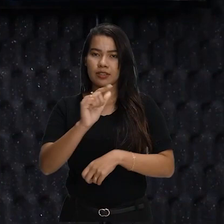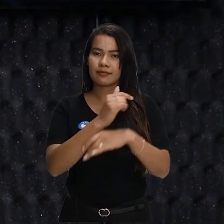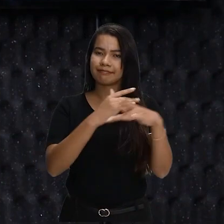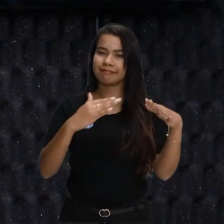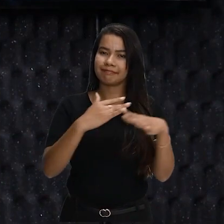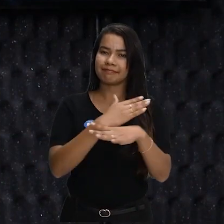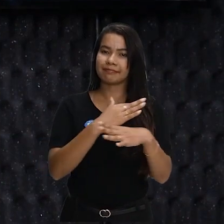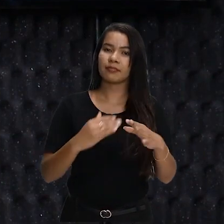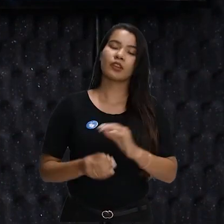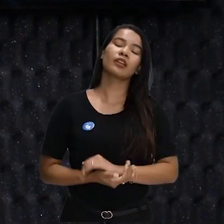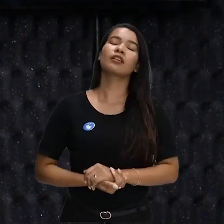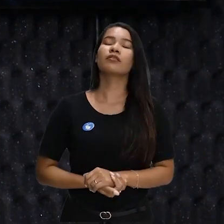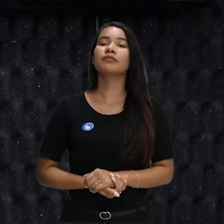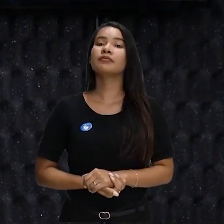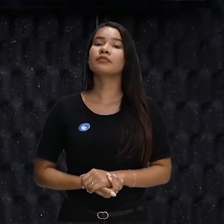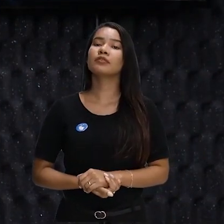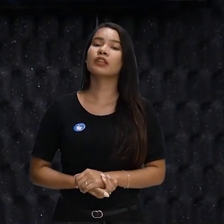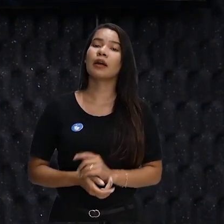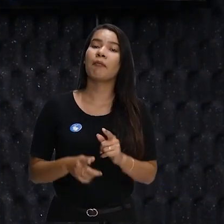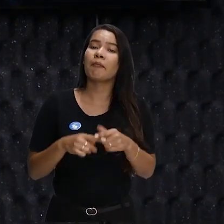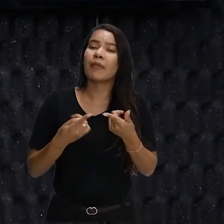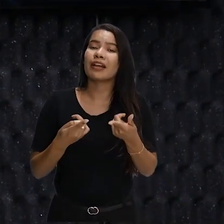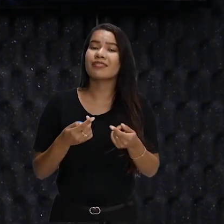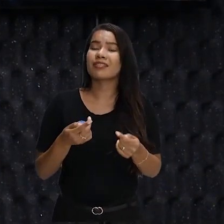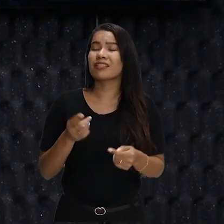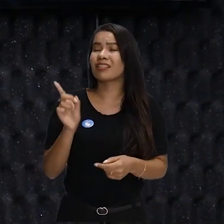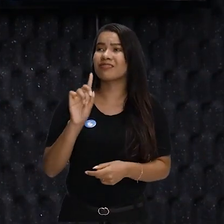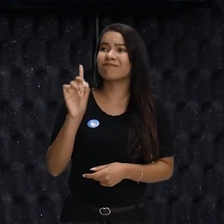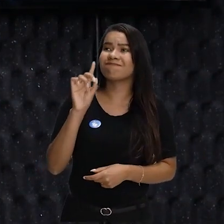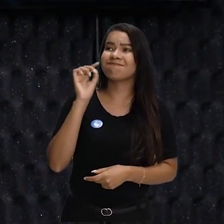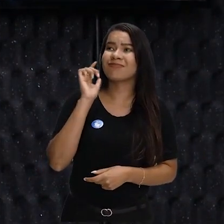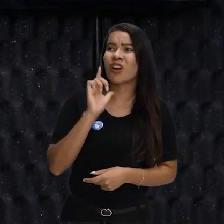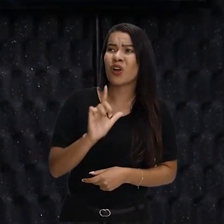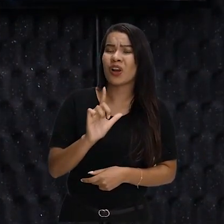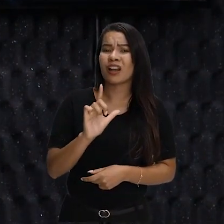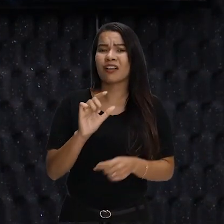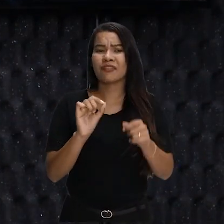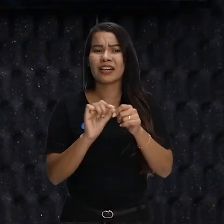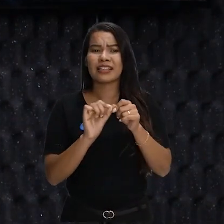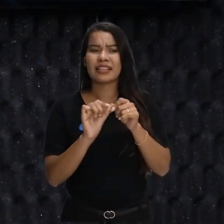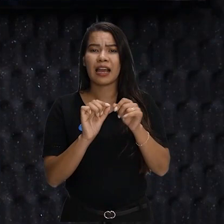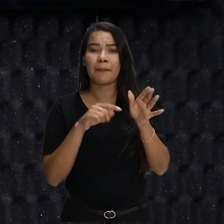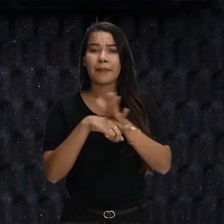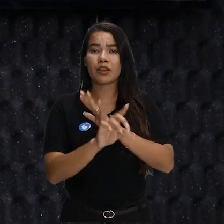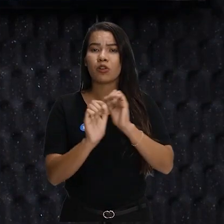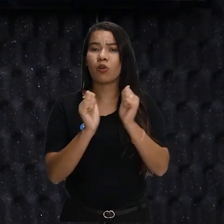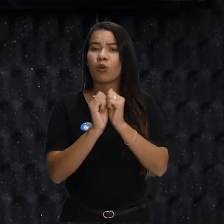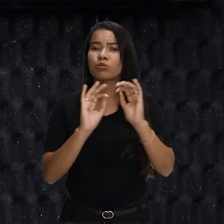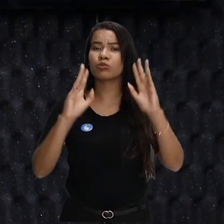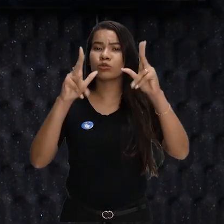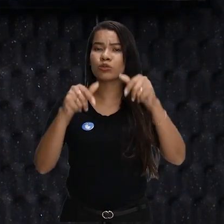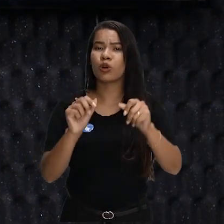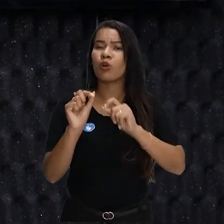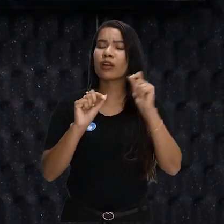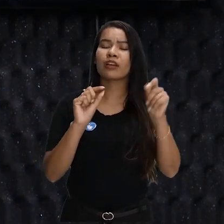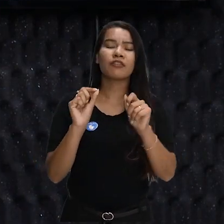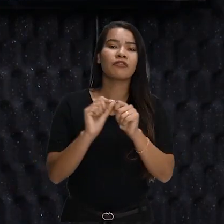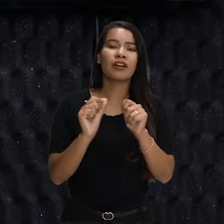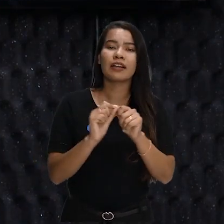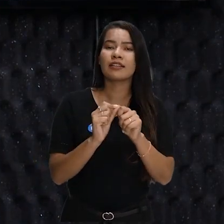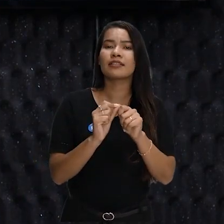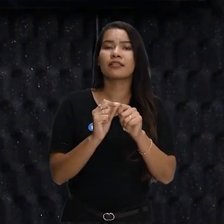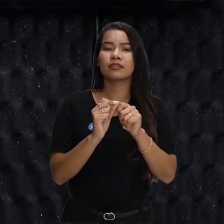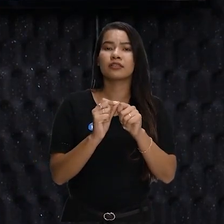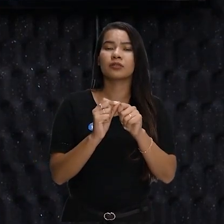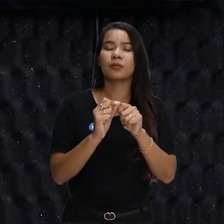de eleitores. Mas eu não vou conseguir fazer essa pesquisa com todos. Então o que se faz? A gente coleta uma